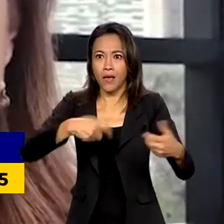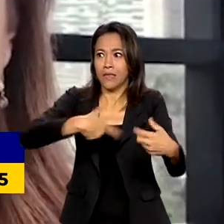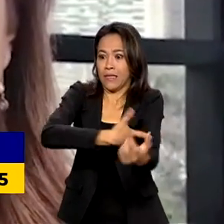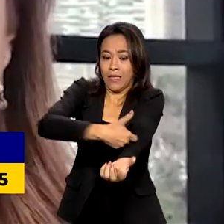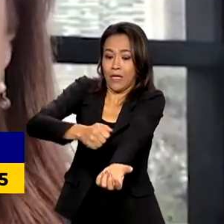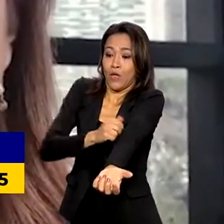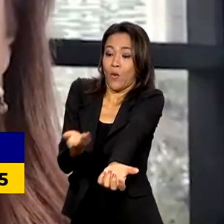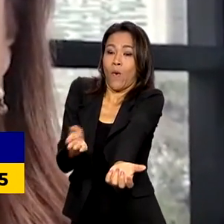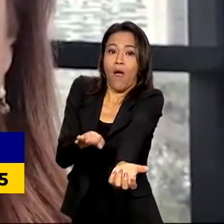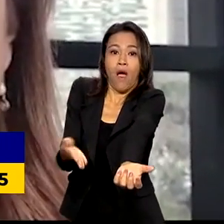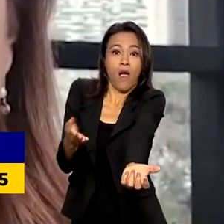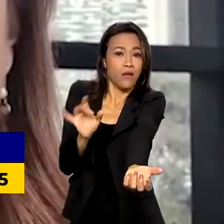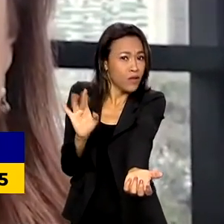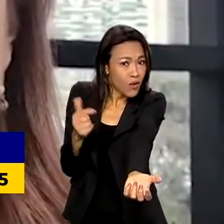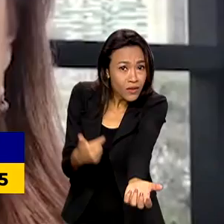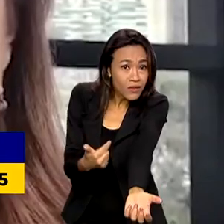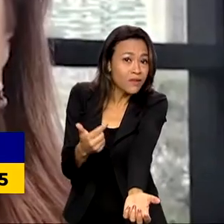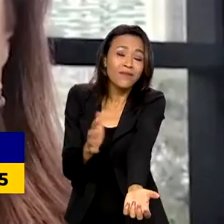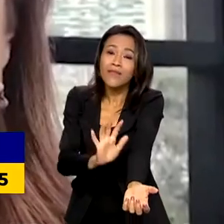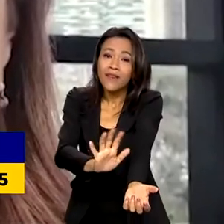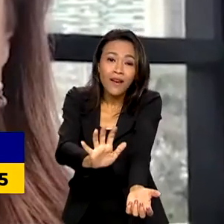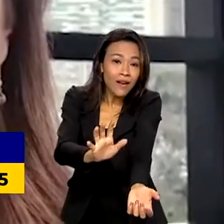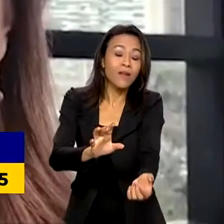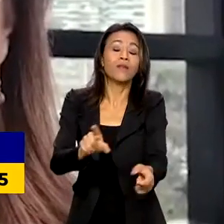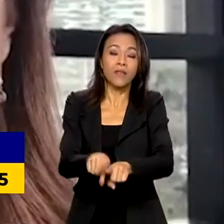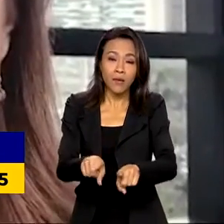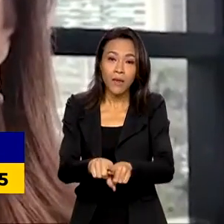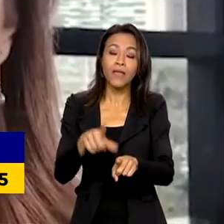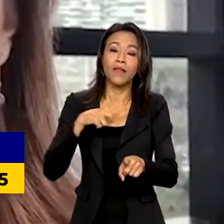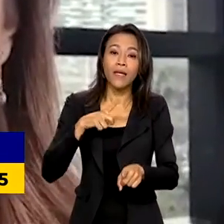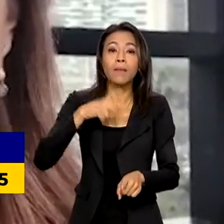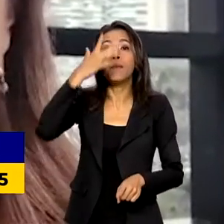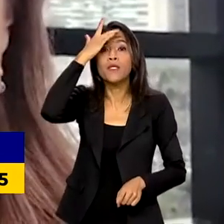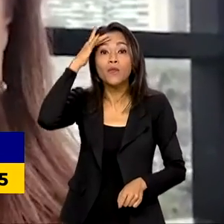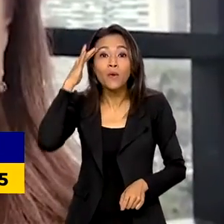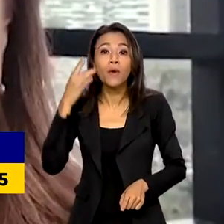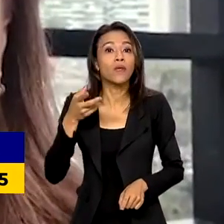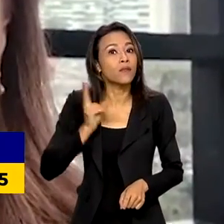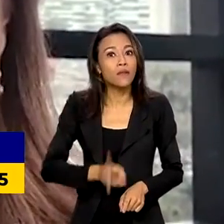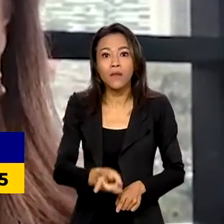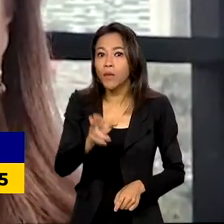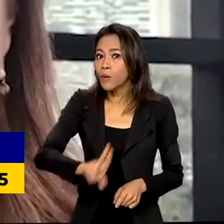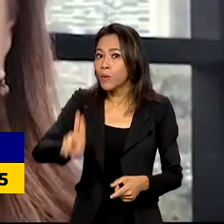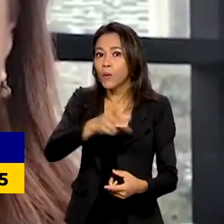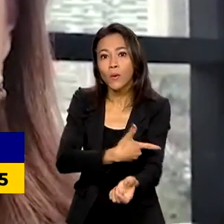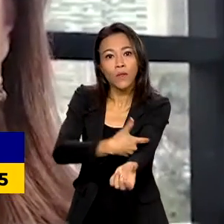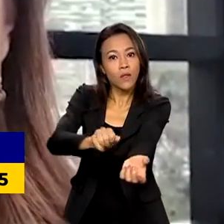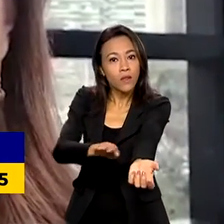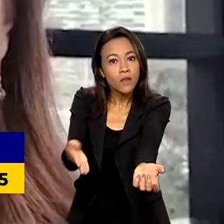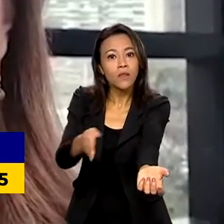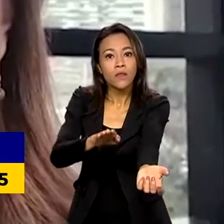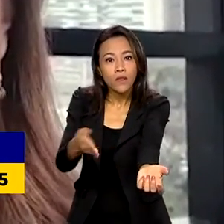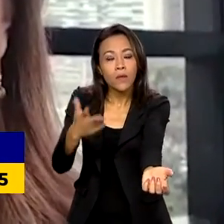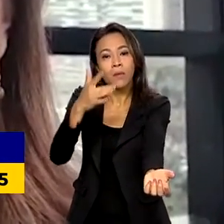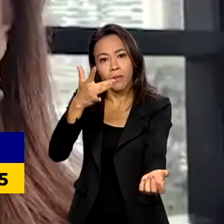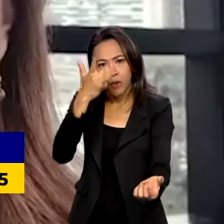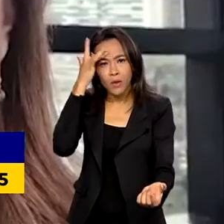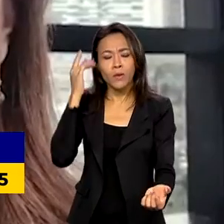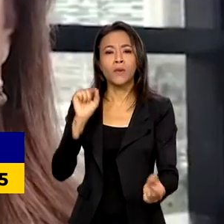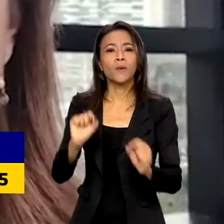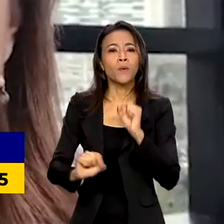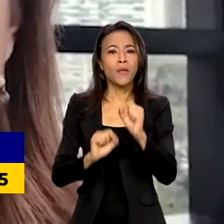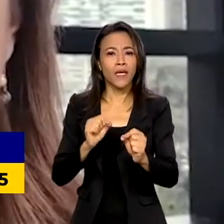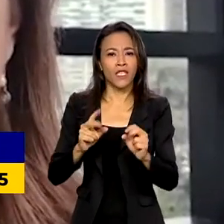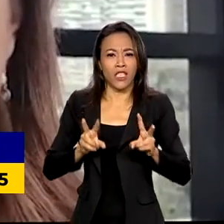mas sim temos também a necessidade das pessoas que fazem uso recorrente de sangue, como pessoas em tratamentos